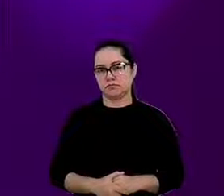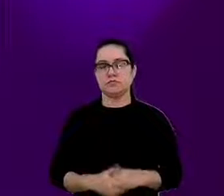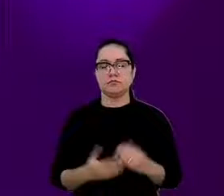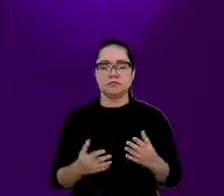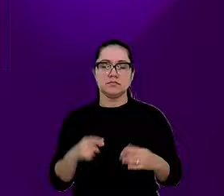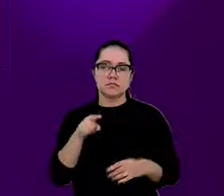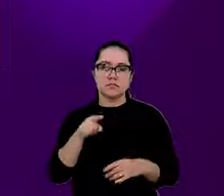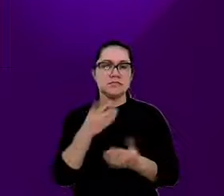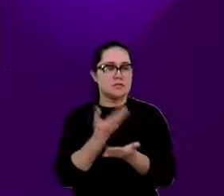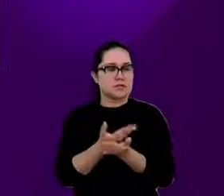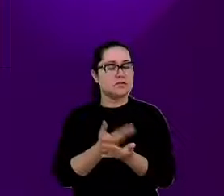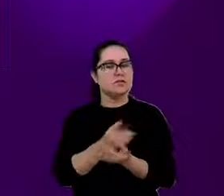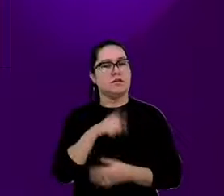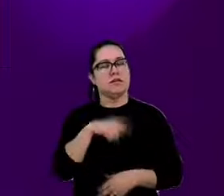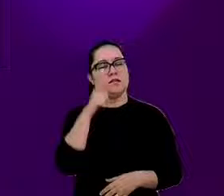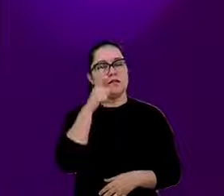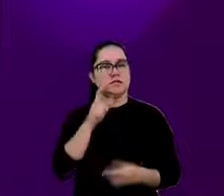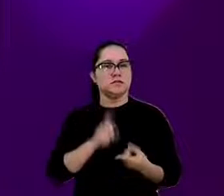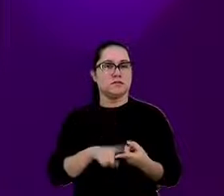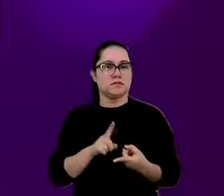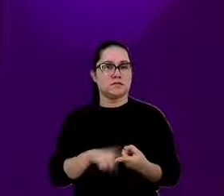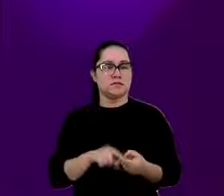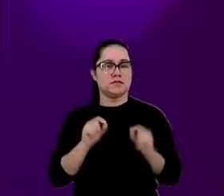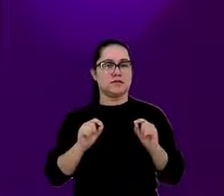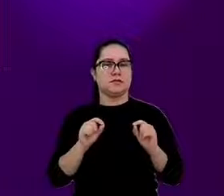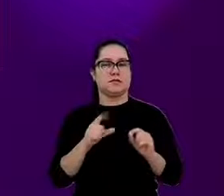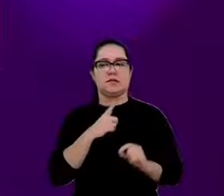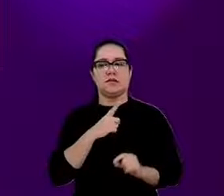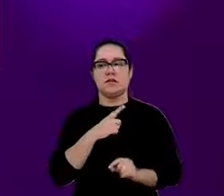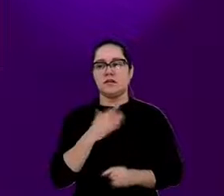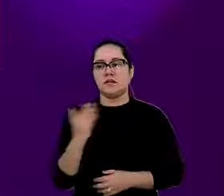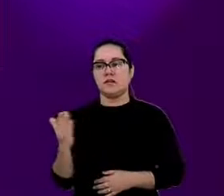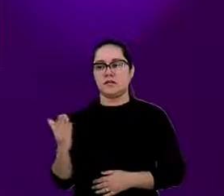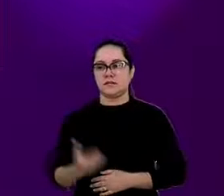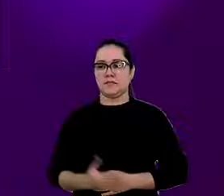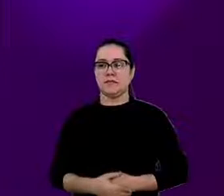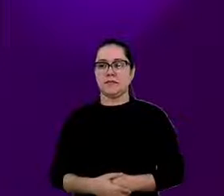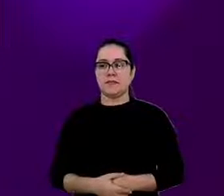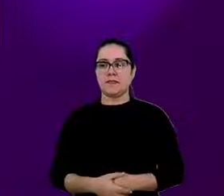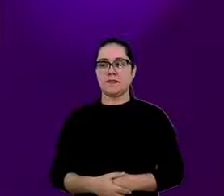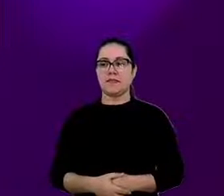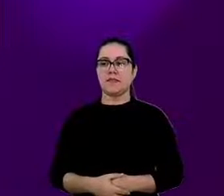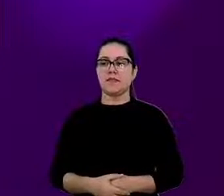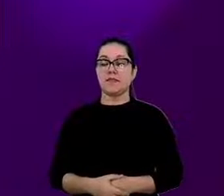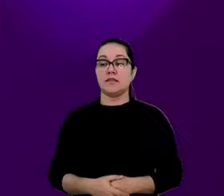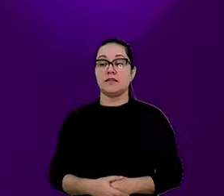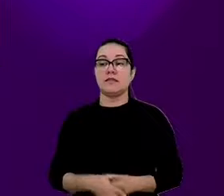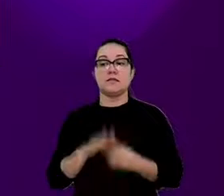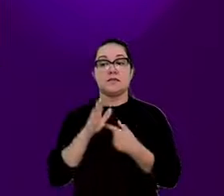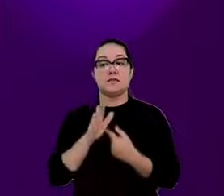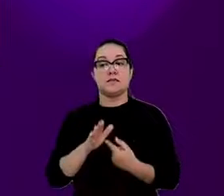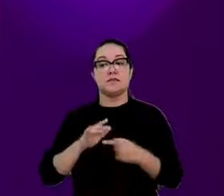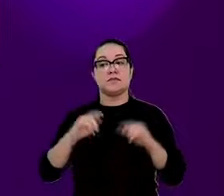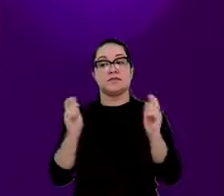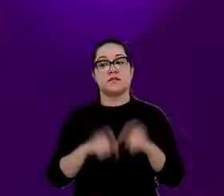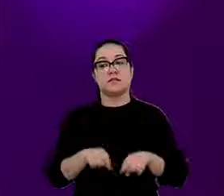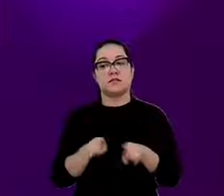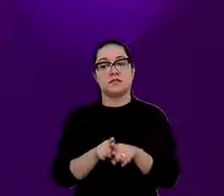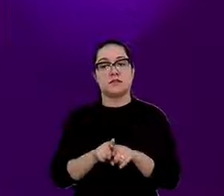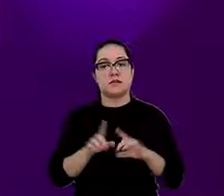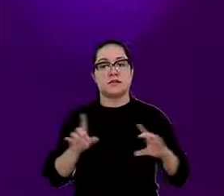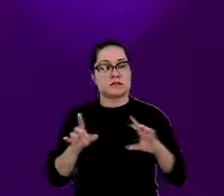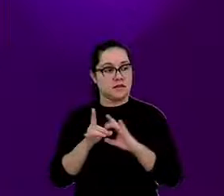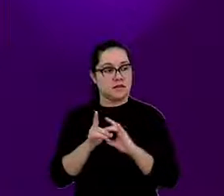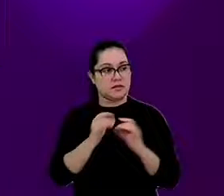estudo interessante, também publicado no European Heart Journal Digital Health, mostra a possibilidade da gente integrar